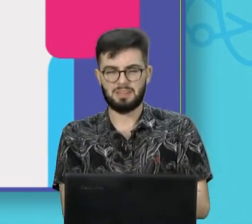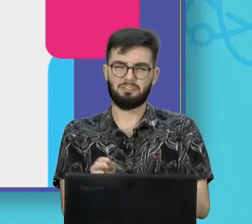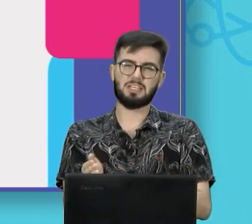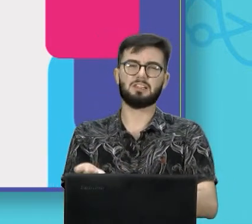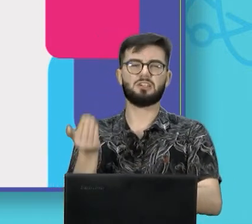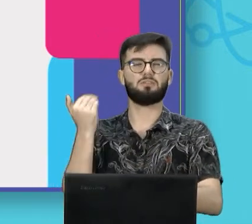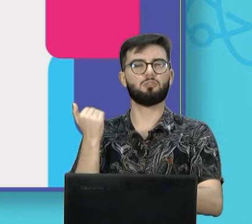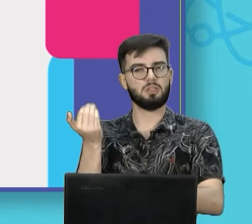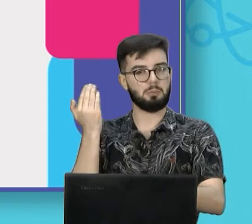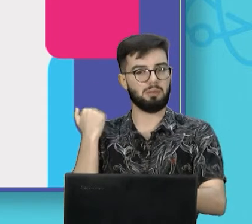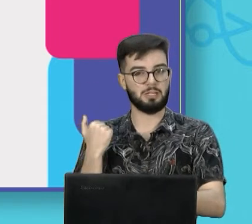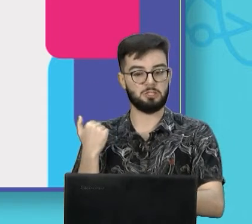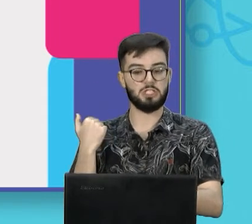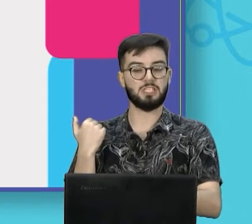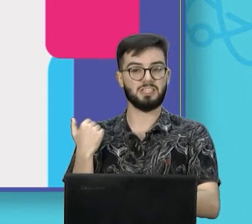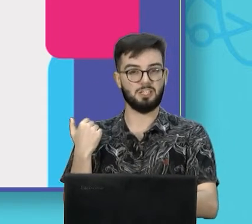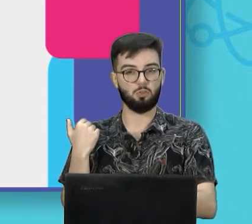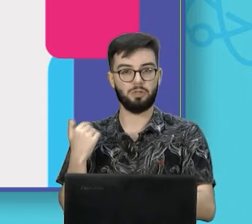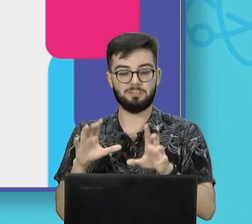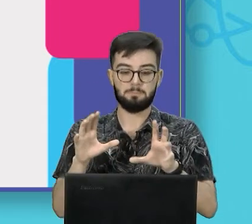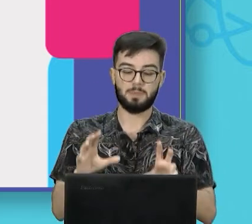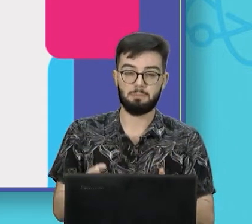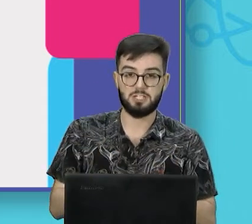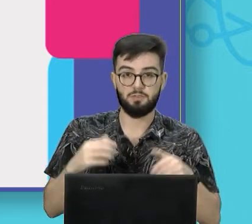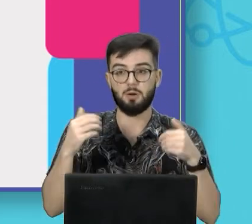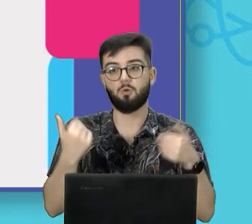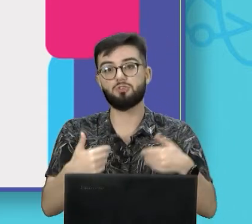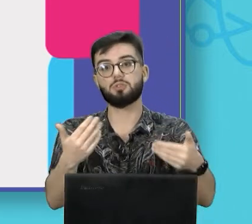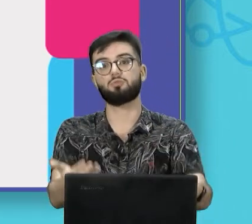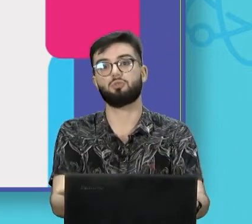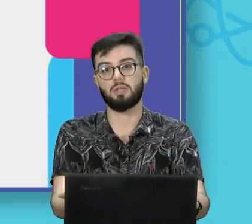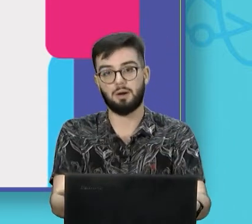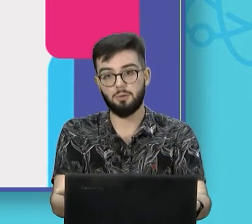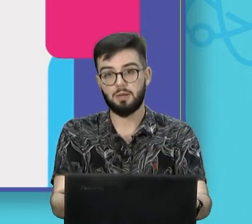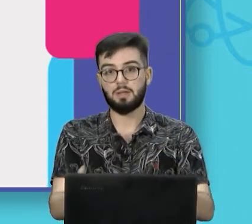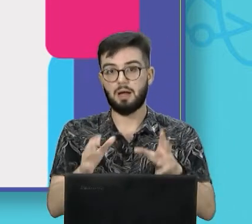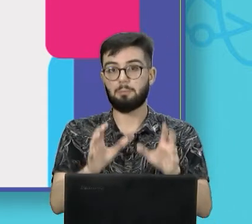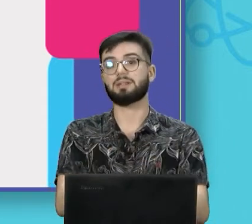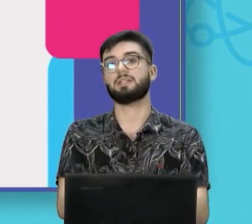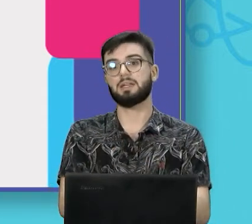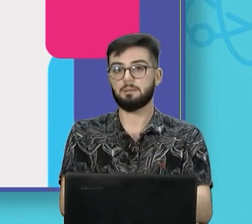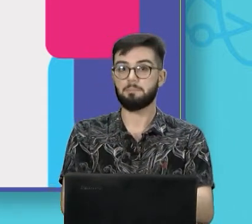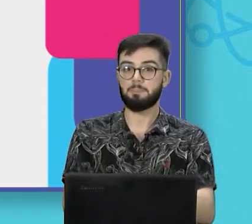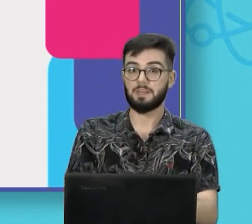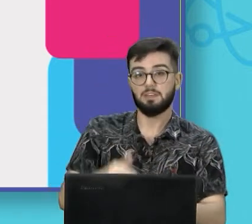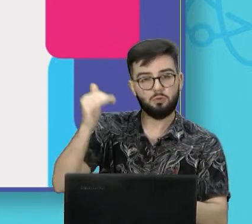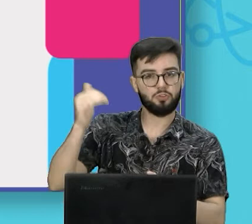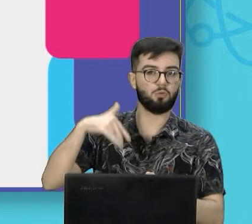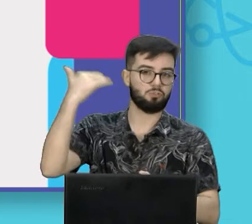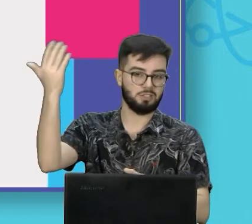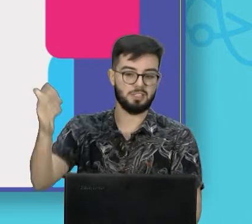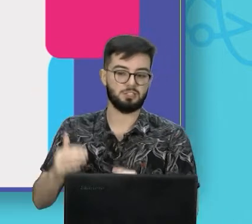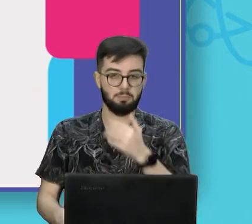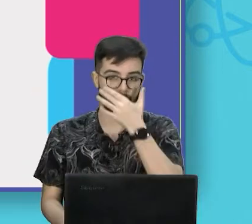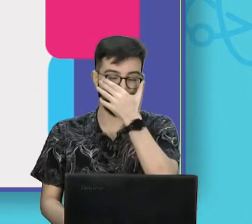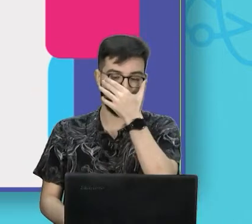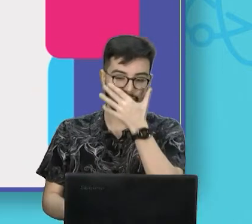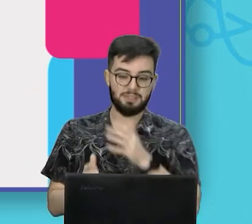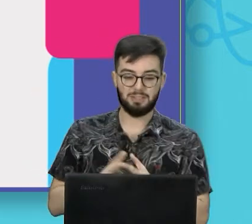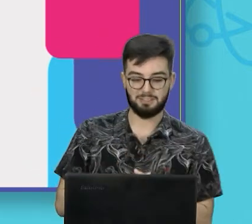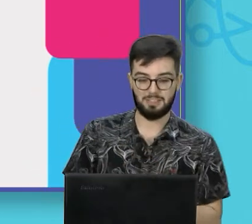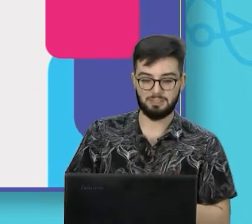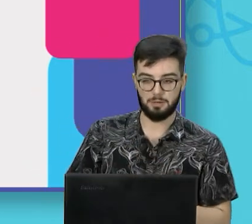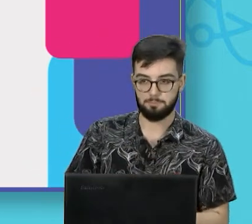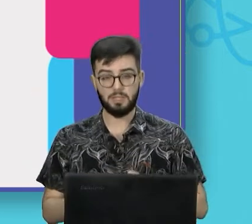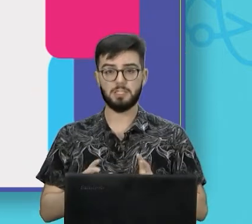partir daqui na verdade haviam sido implementado 32 mais de forma Constitucional a partir daqui que vão ser consolidadas